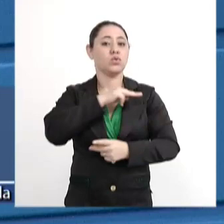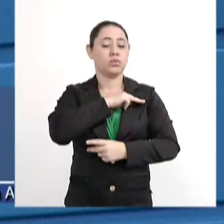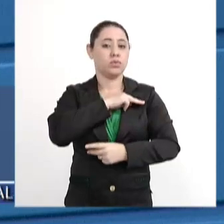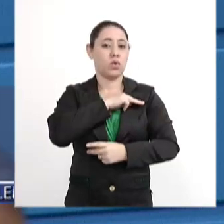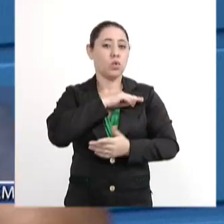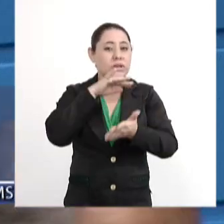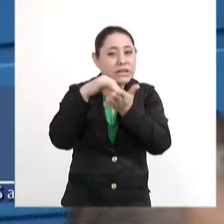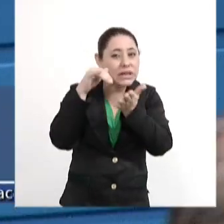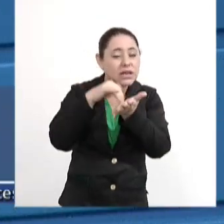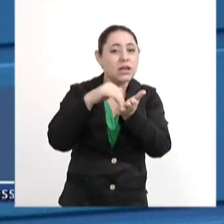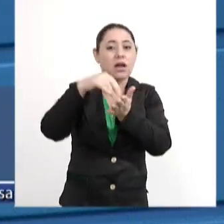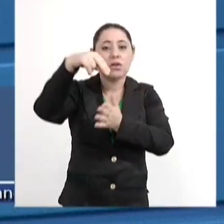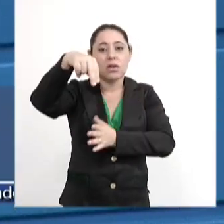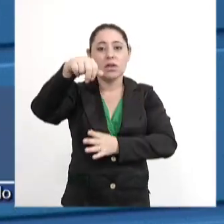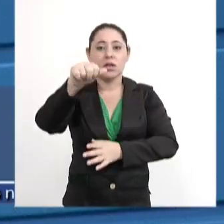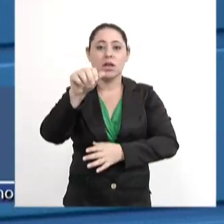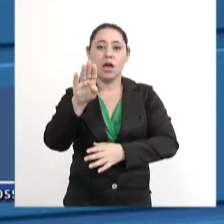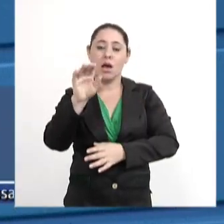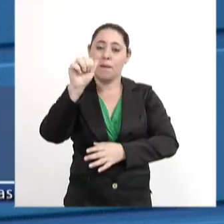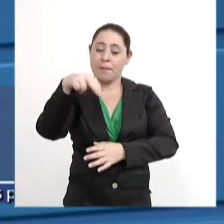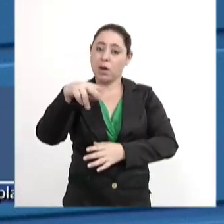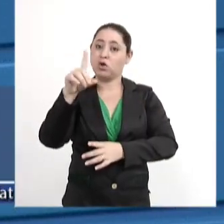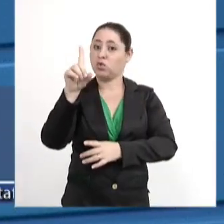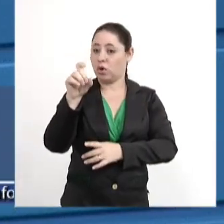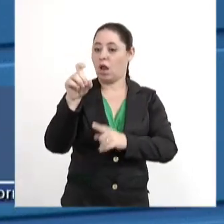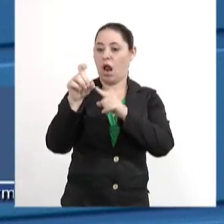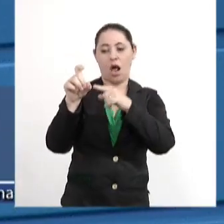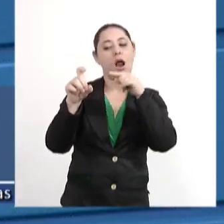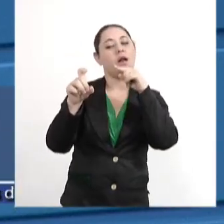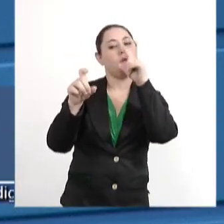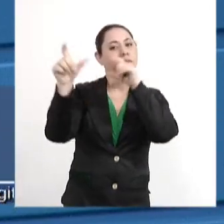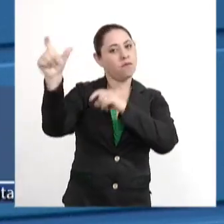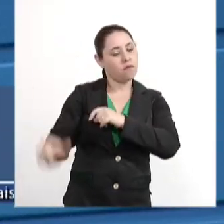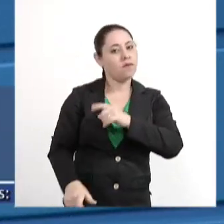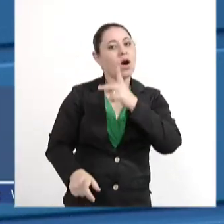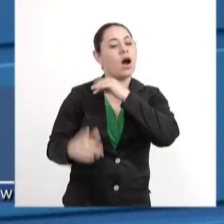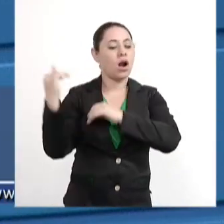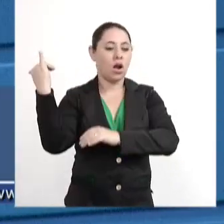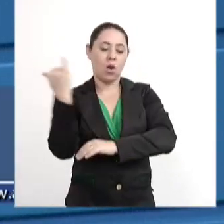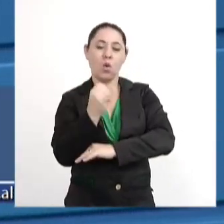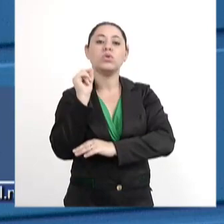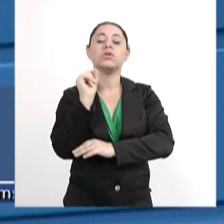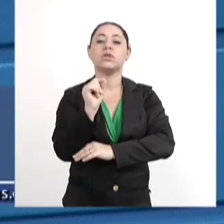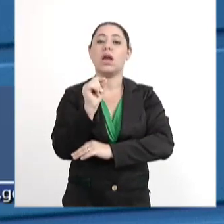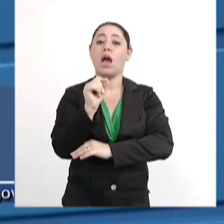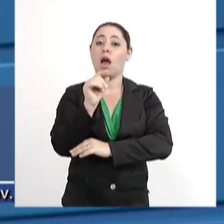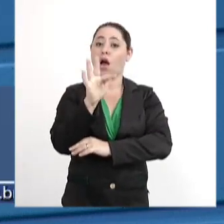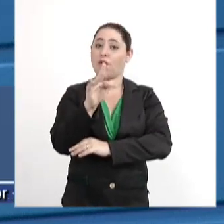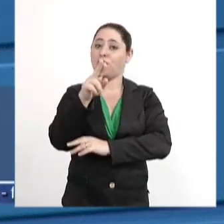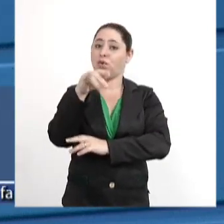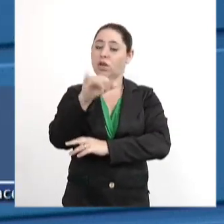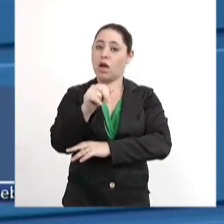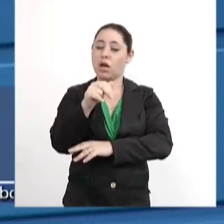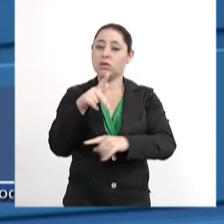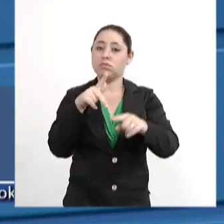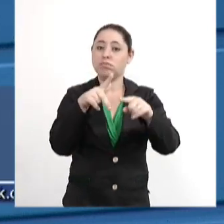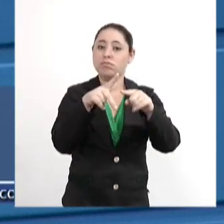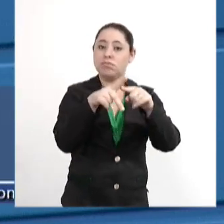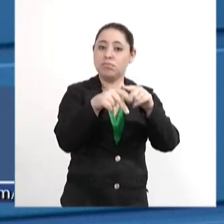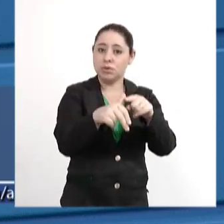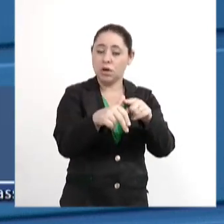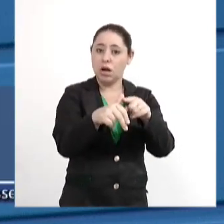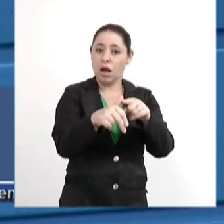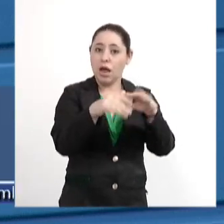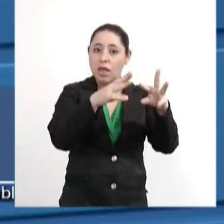do secretário Naban, em Dourado, ele disse o seguinte, que a FUNAI iria suspender cesta básica